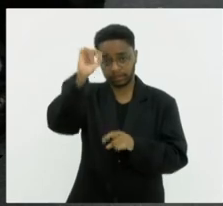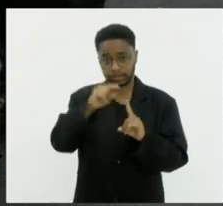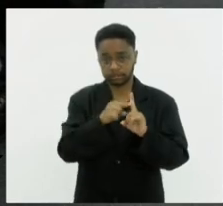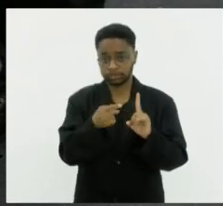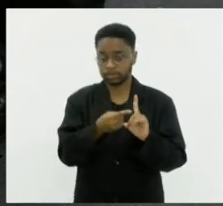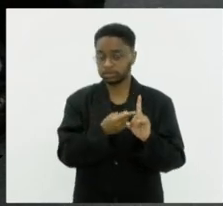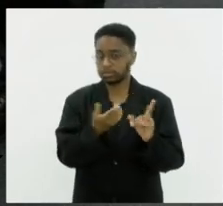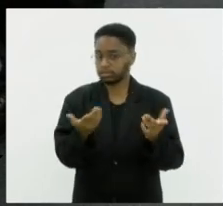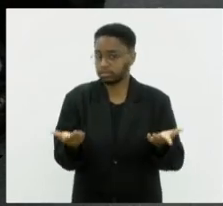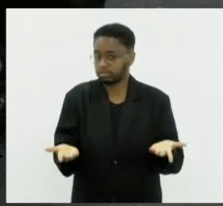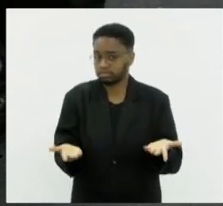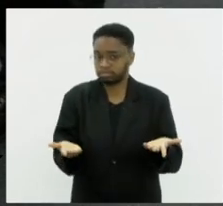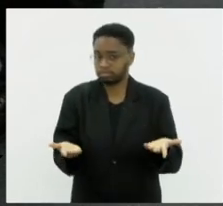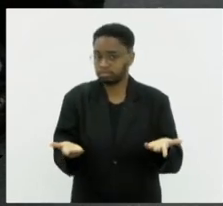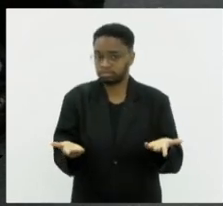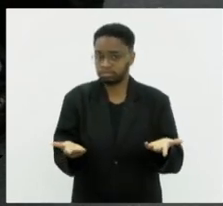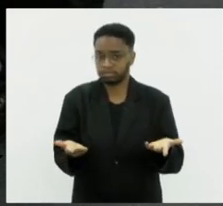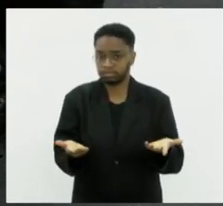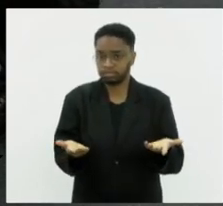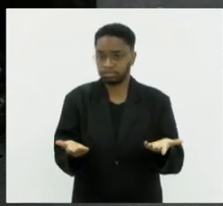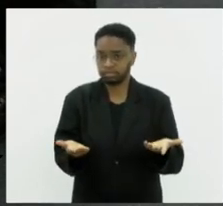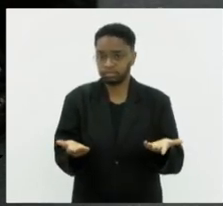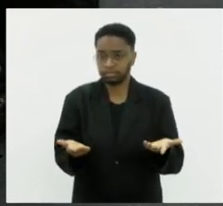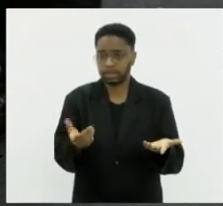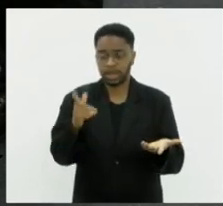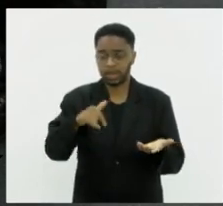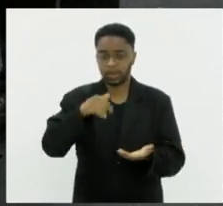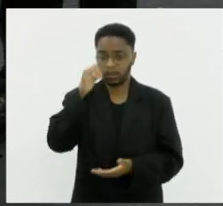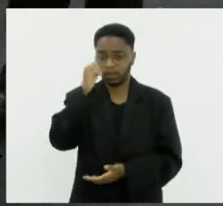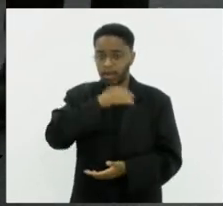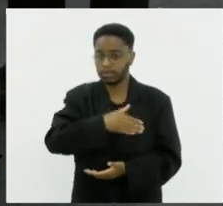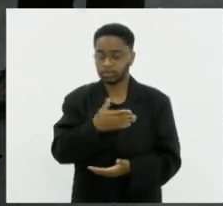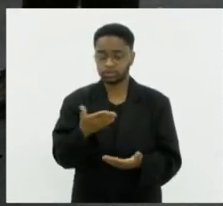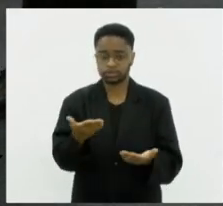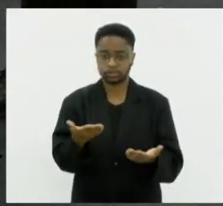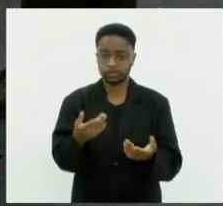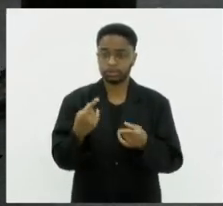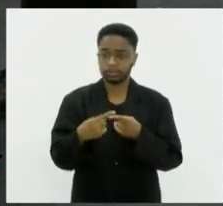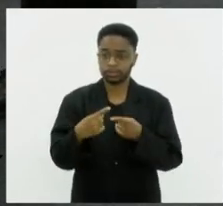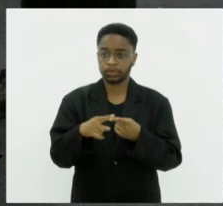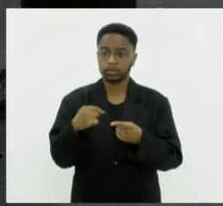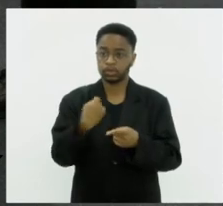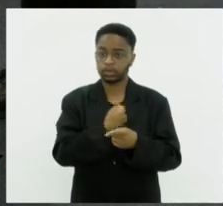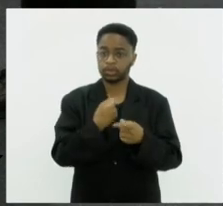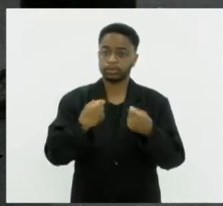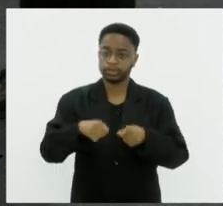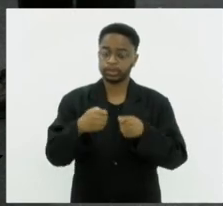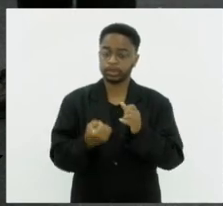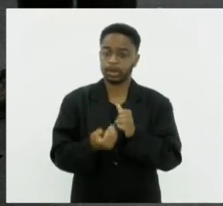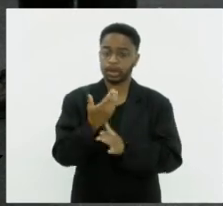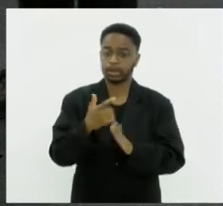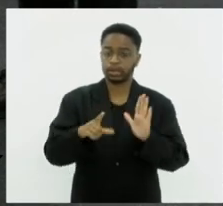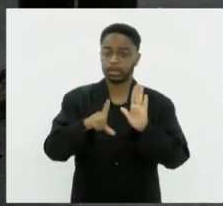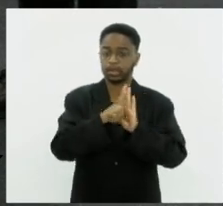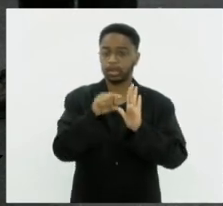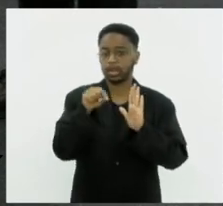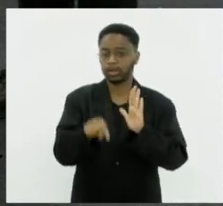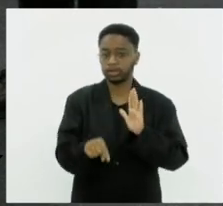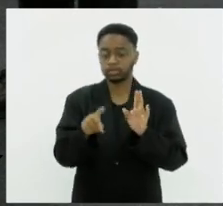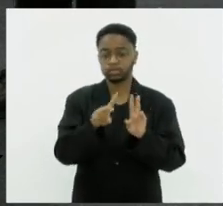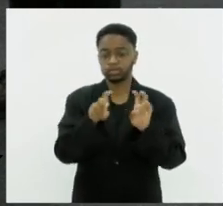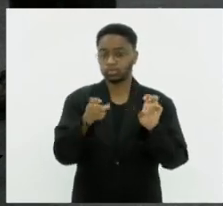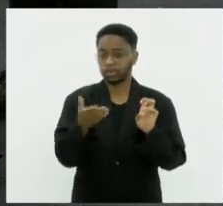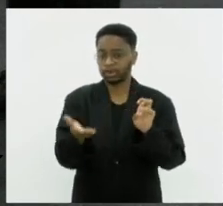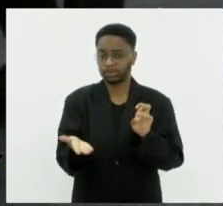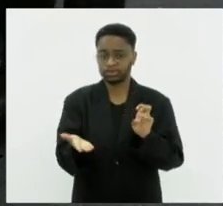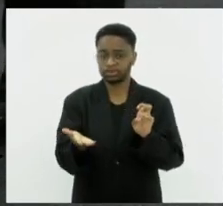contraceptivos. Isso é simplesmente escandaloso. Então, a gente ter que legislar na casa sobre